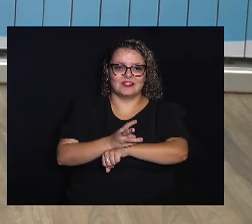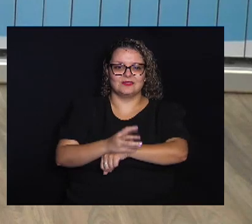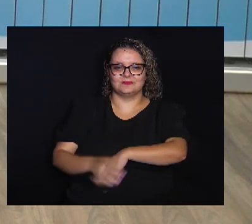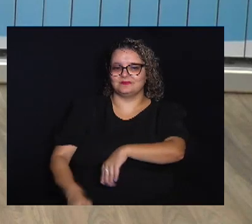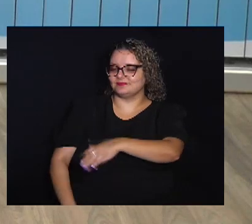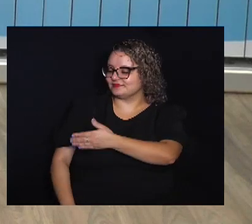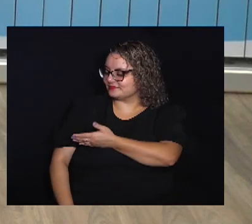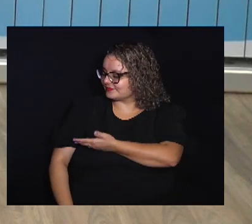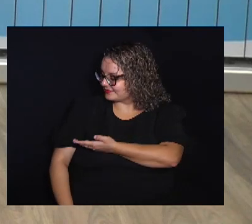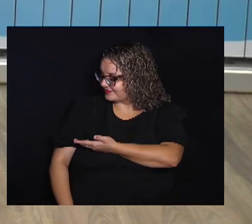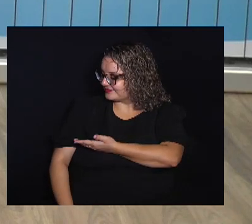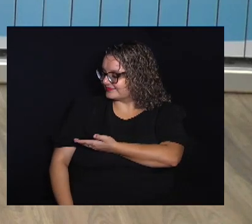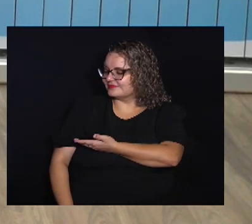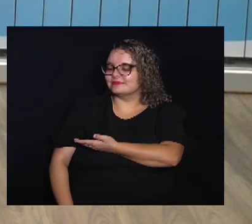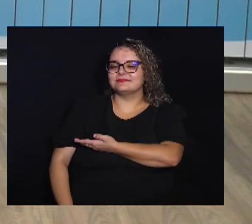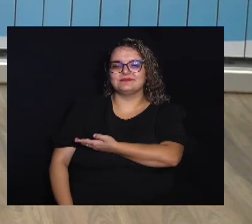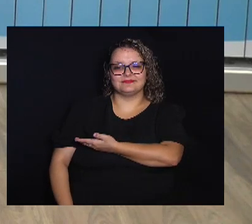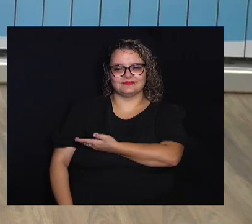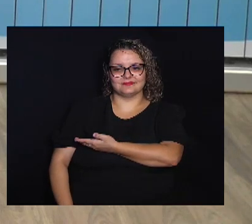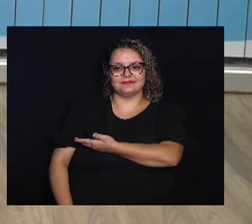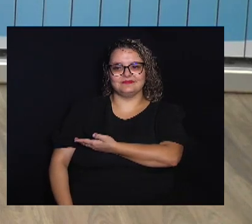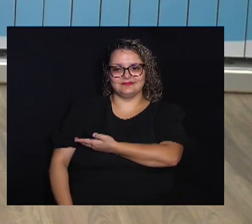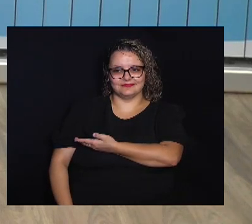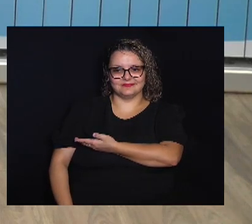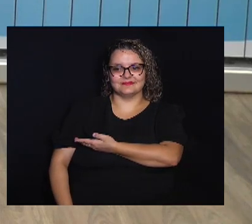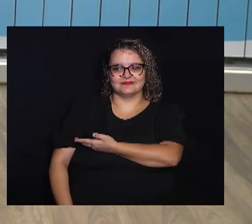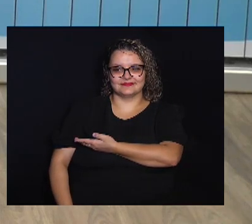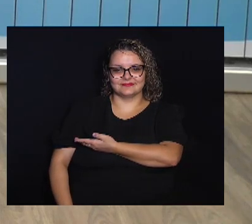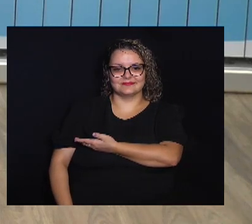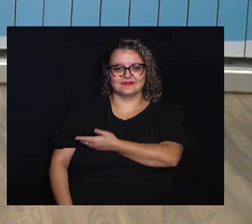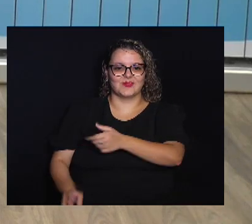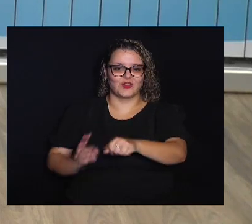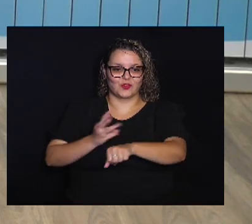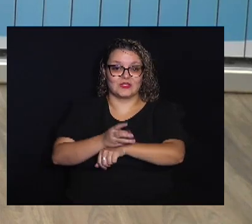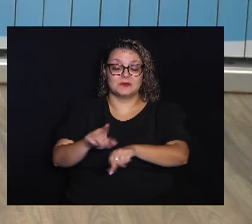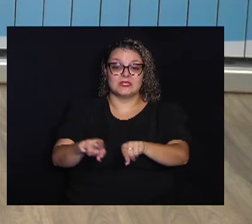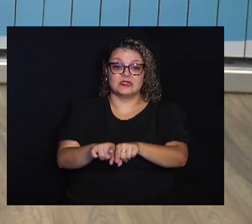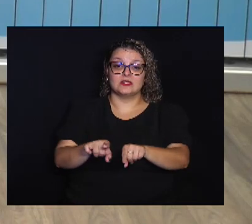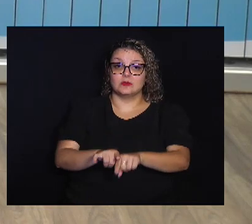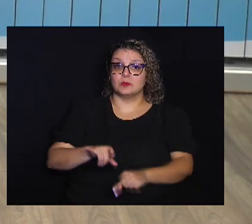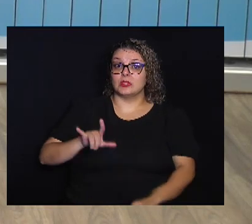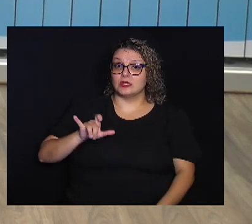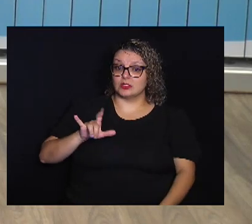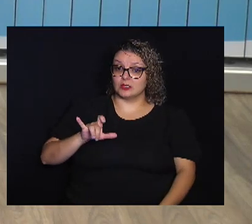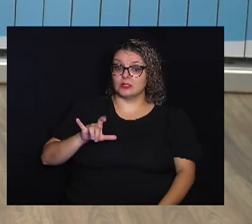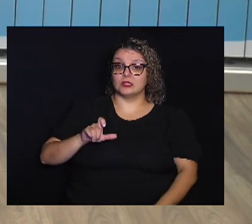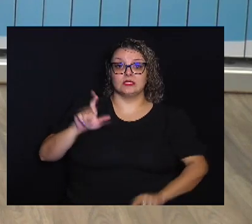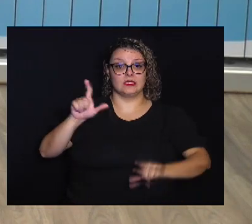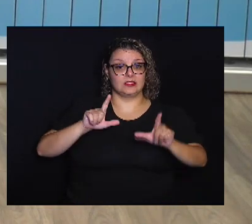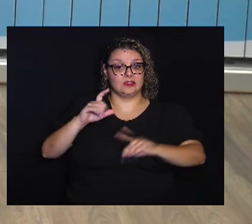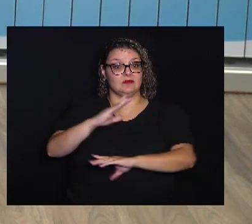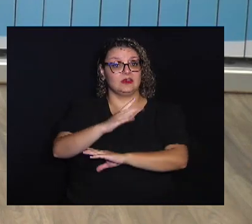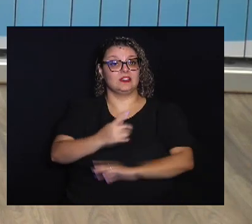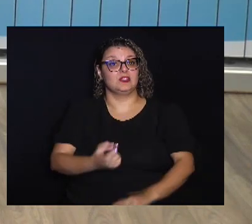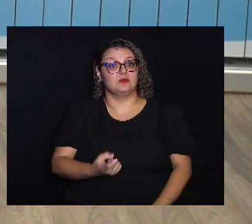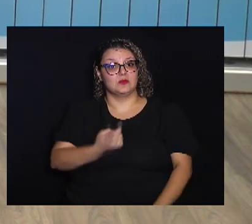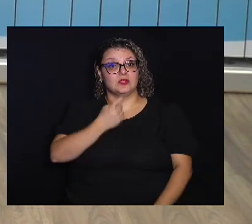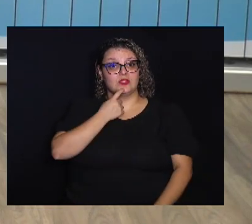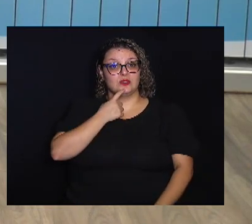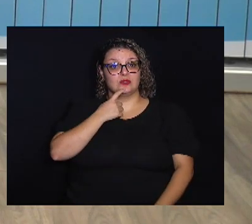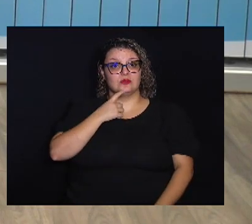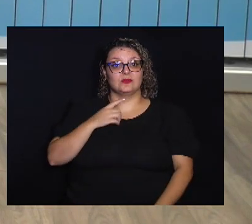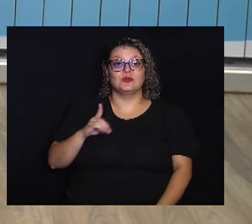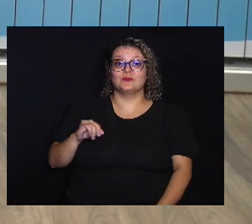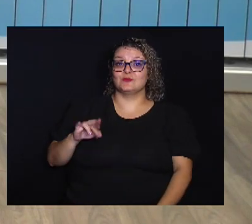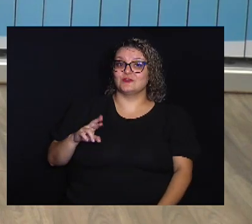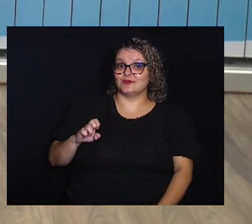19 97829 3776, e também através do Instagram da TV Câmara Campinas. Você manda um direct